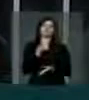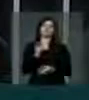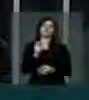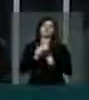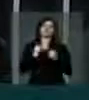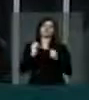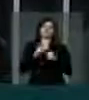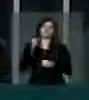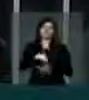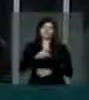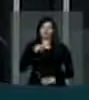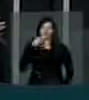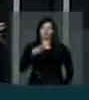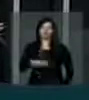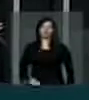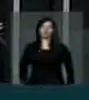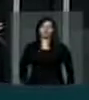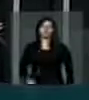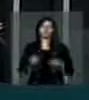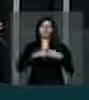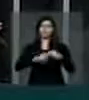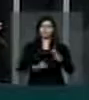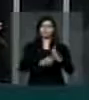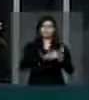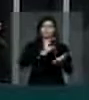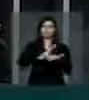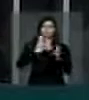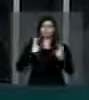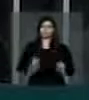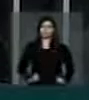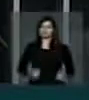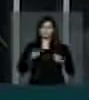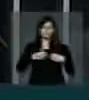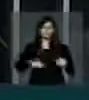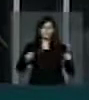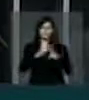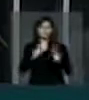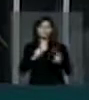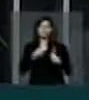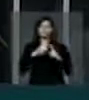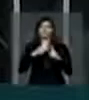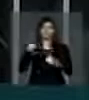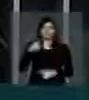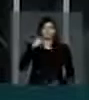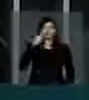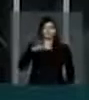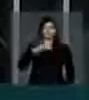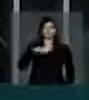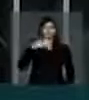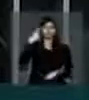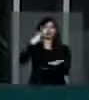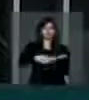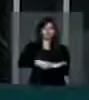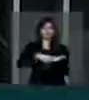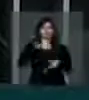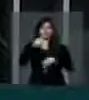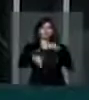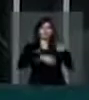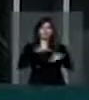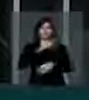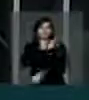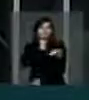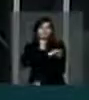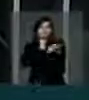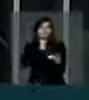tribuna afirmou. Não precisa ser acionado pelo Conselho de Ética. Como ele mesmo disse que tem compromisso com o povo